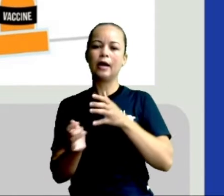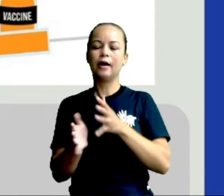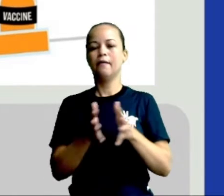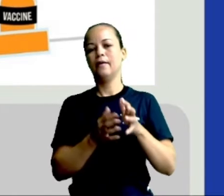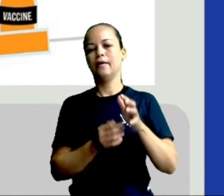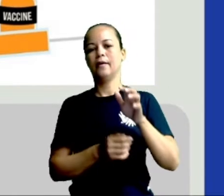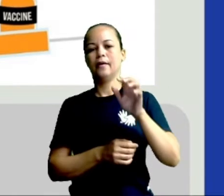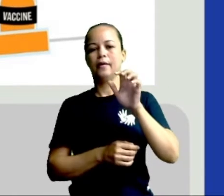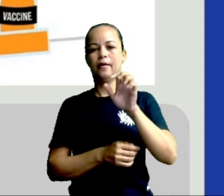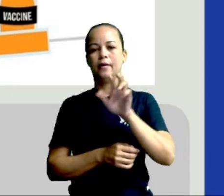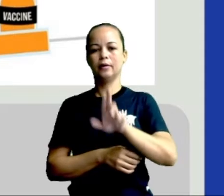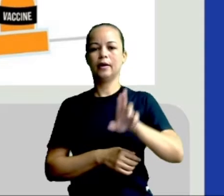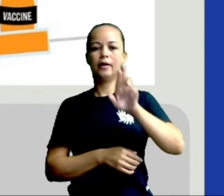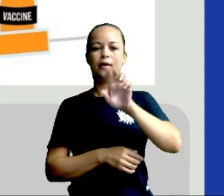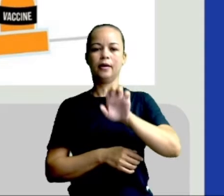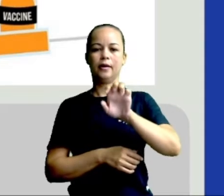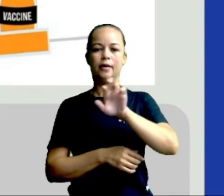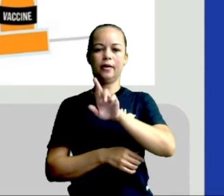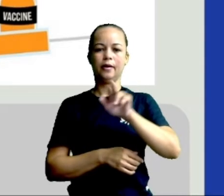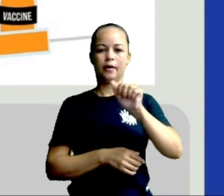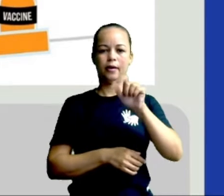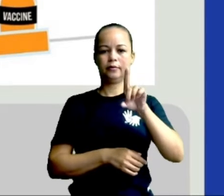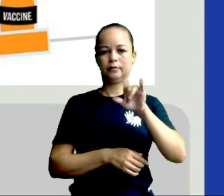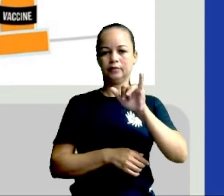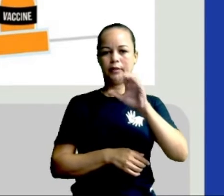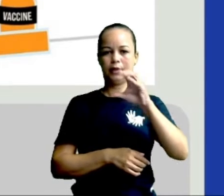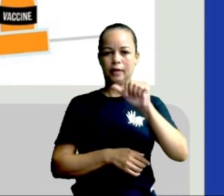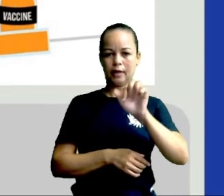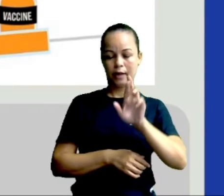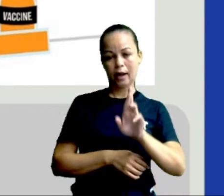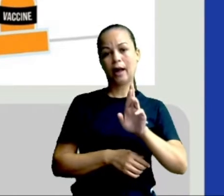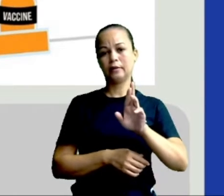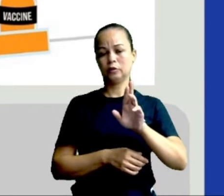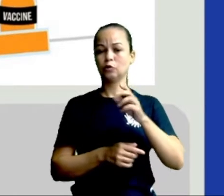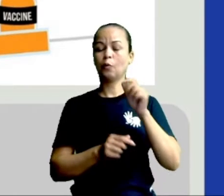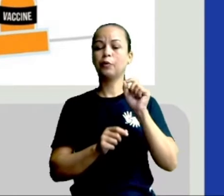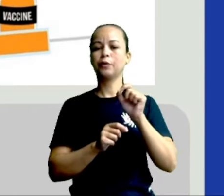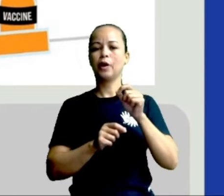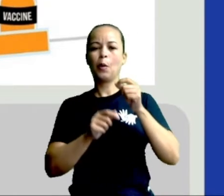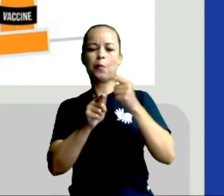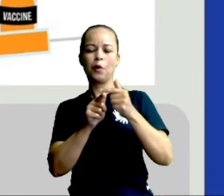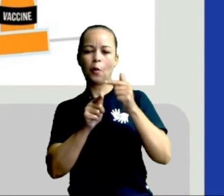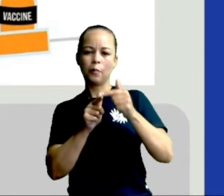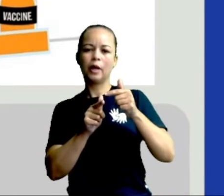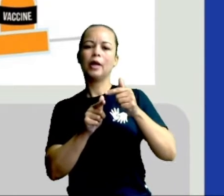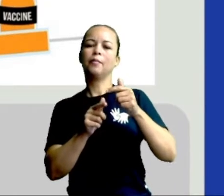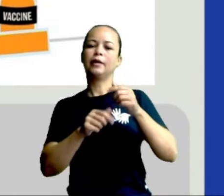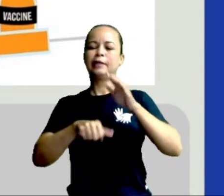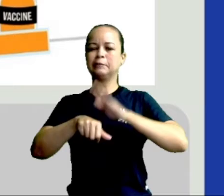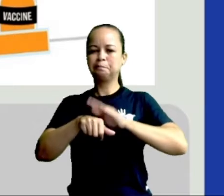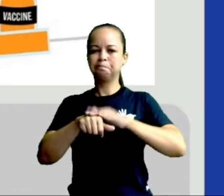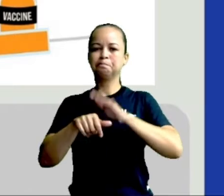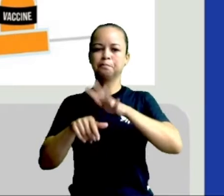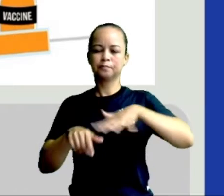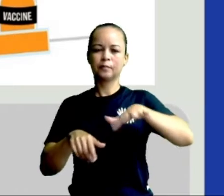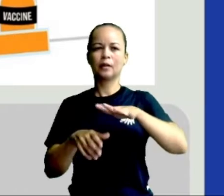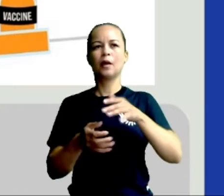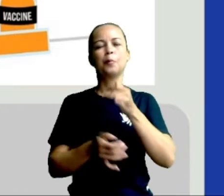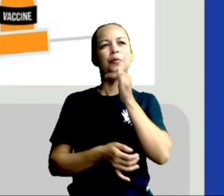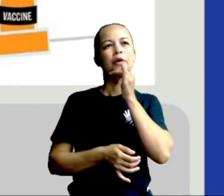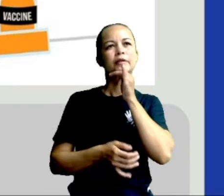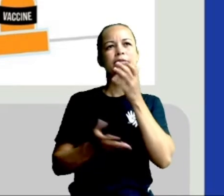erradicar o problema em que está se passando naquele momento. Então imaginem que doenças